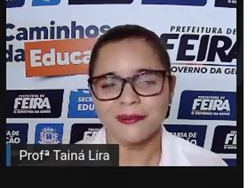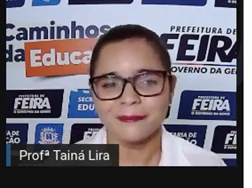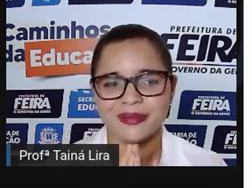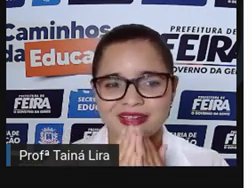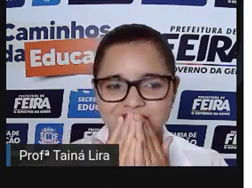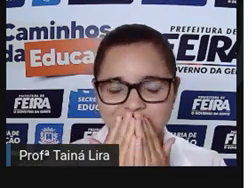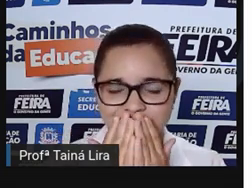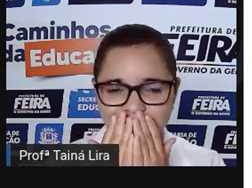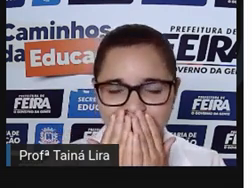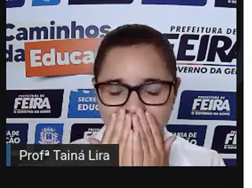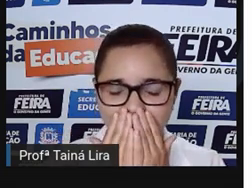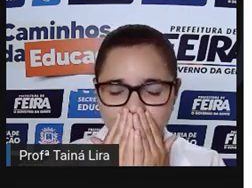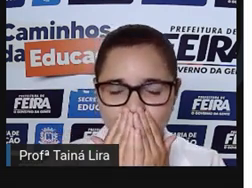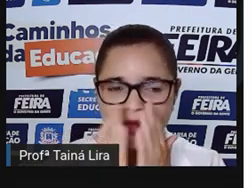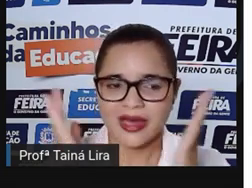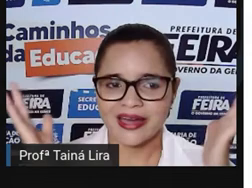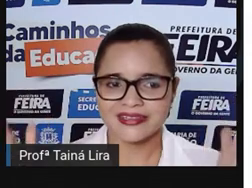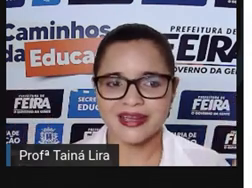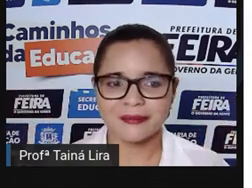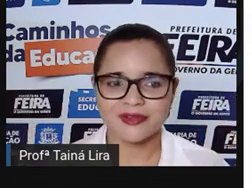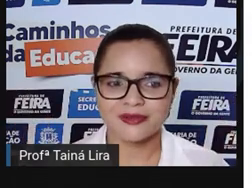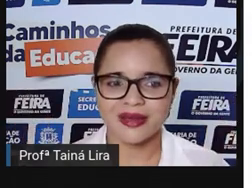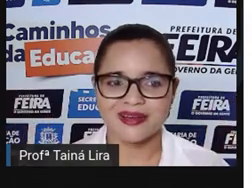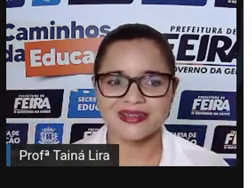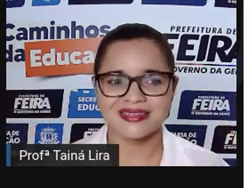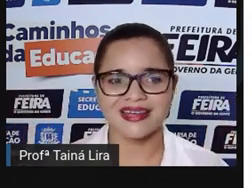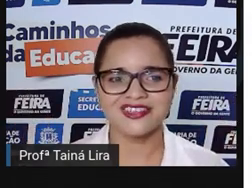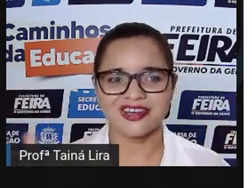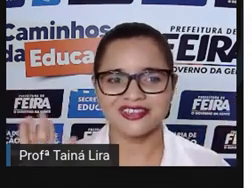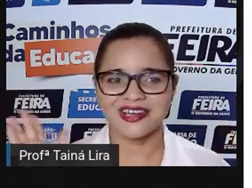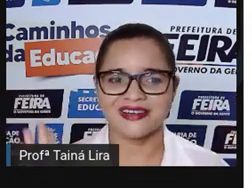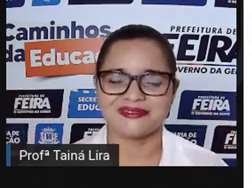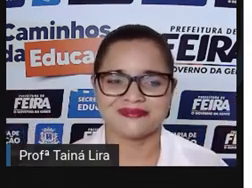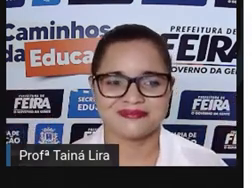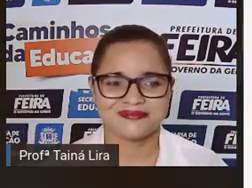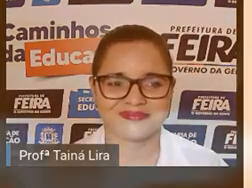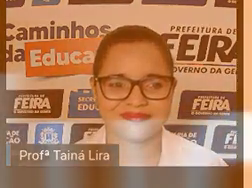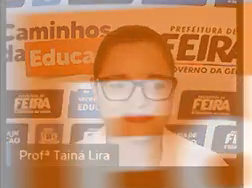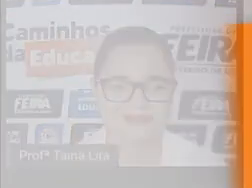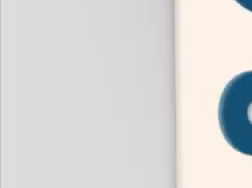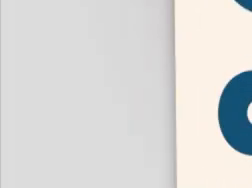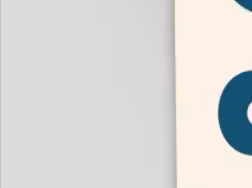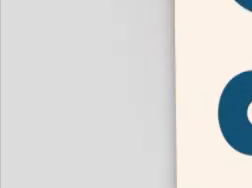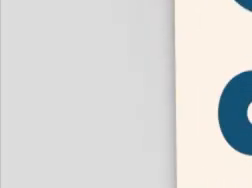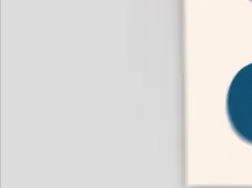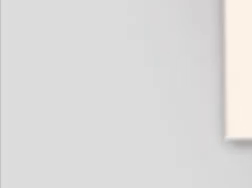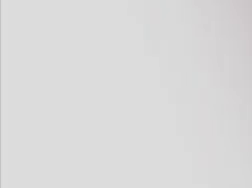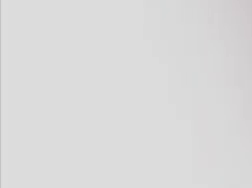bom? Um beijo, segundo ano. Até a próxima aula, tá? Tchau, tchau.